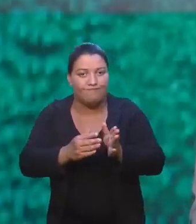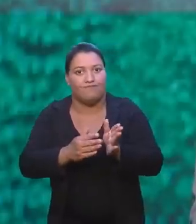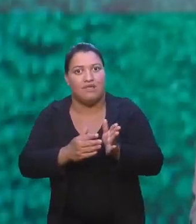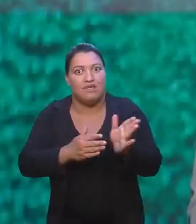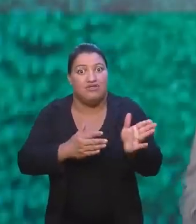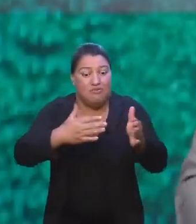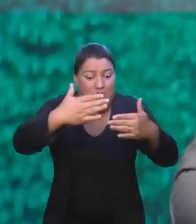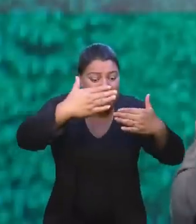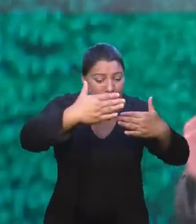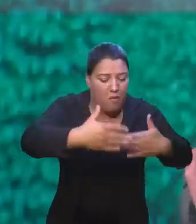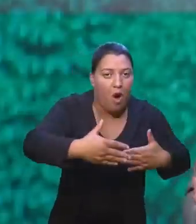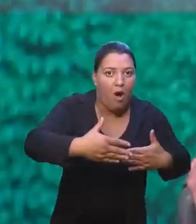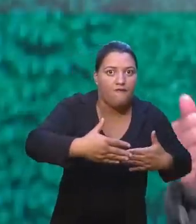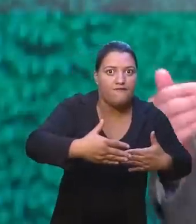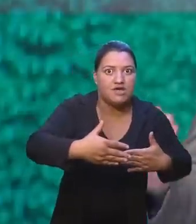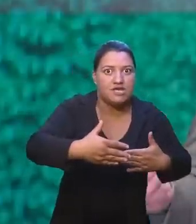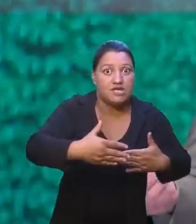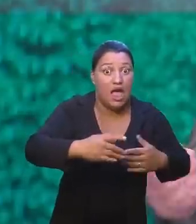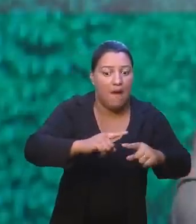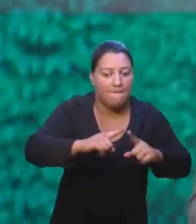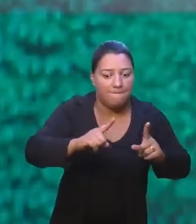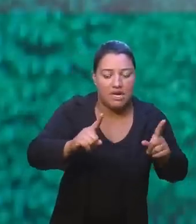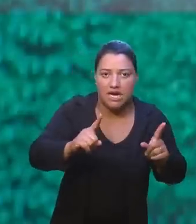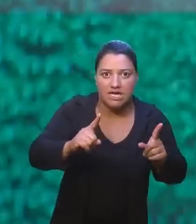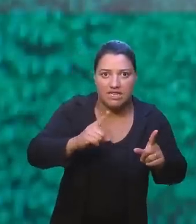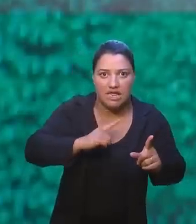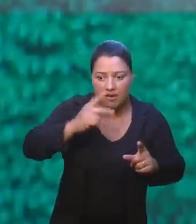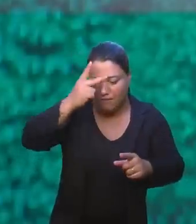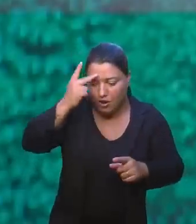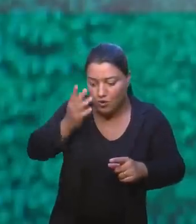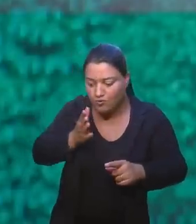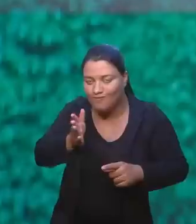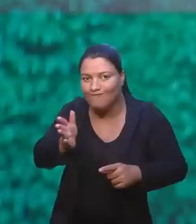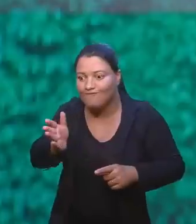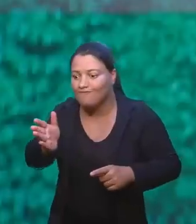expiações. Mas já há criaturas que estão com o pé